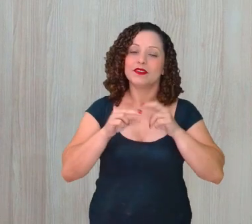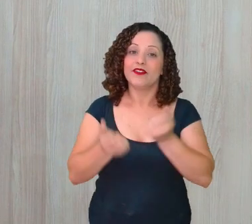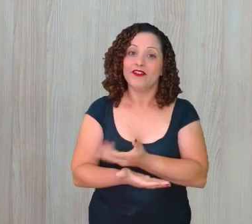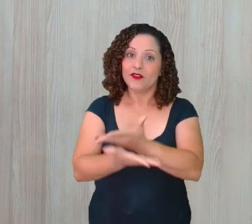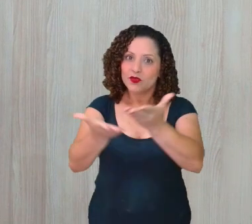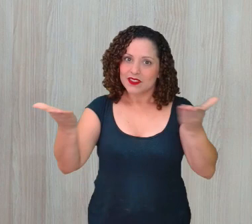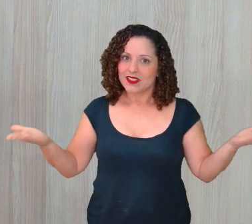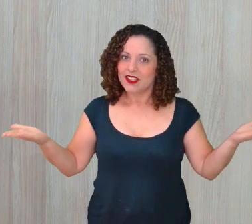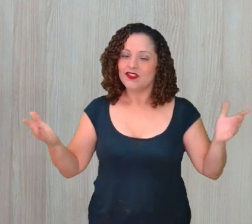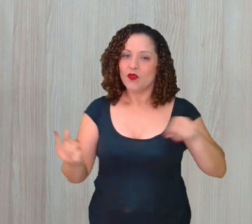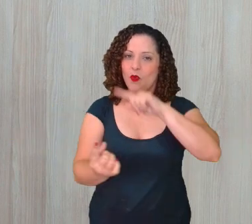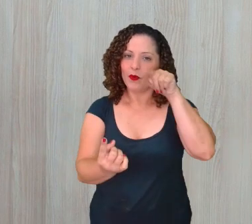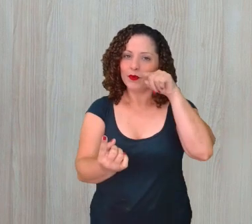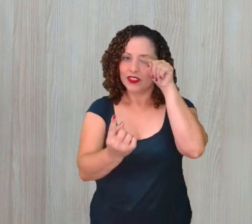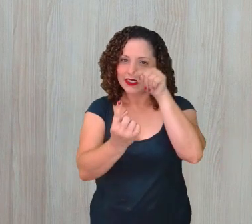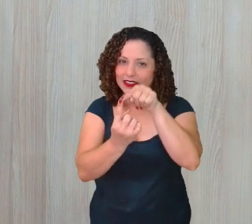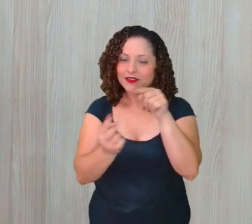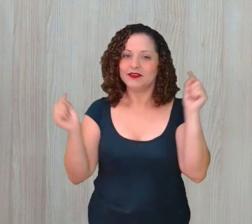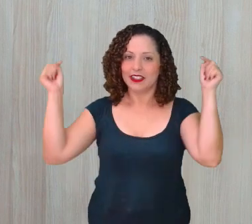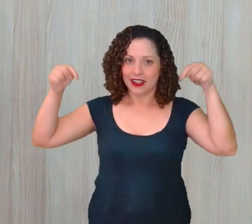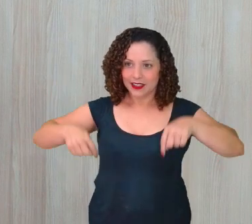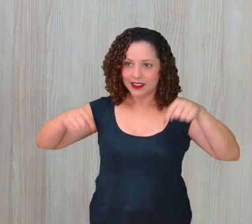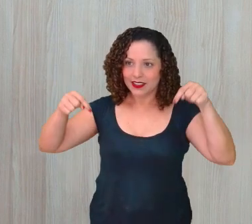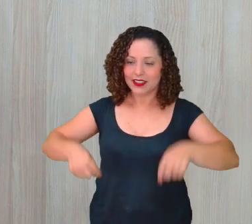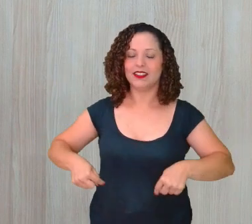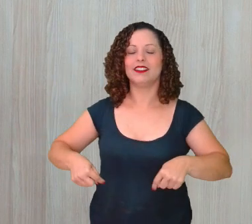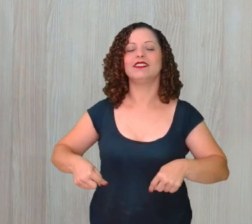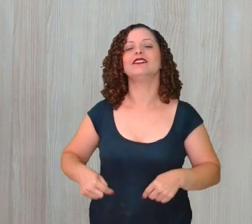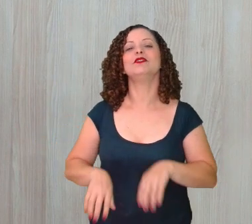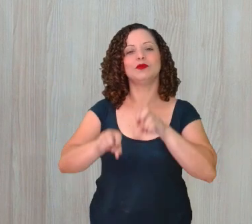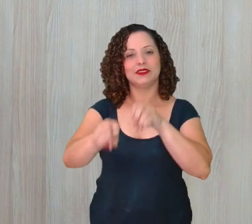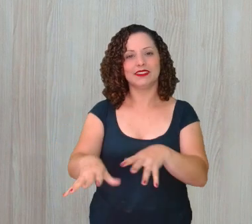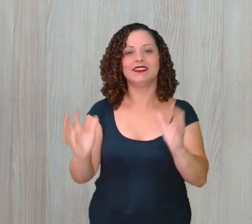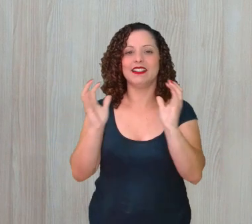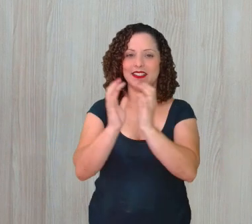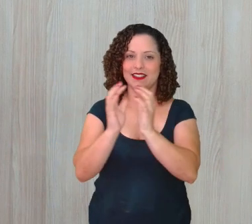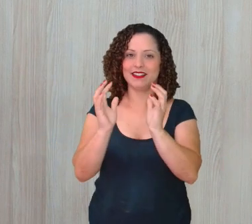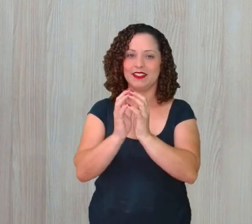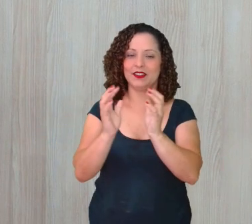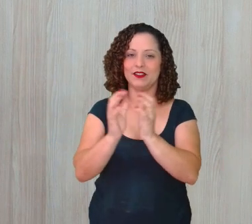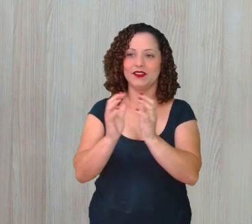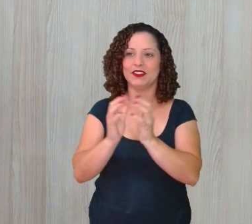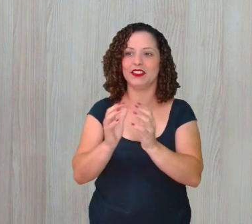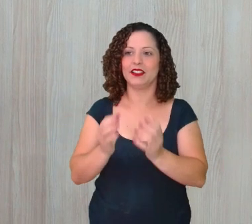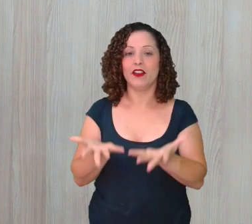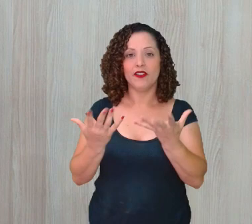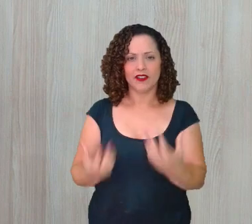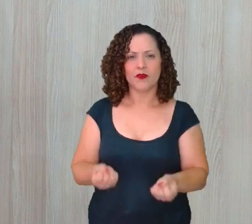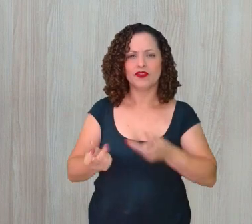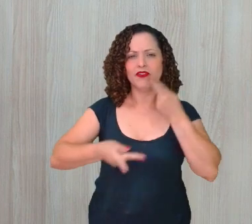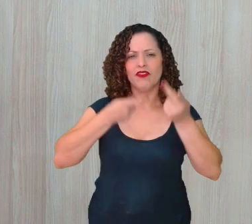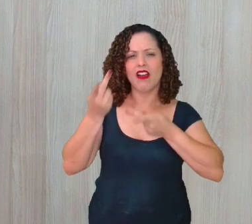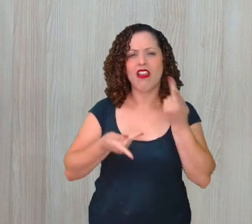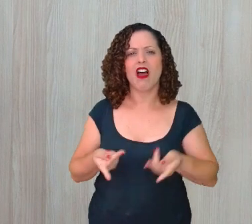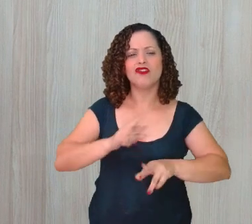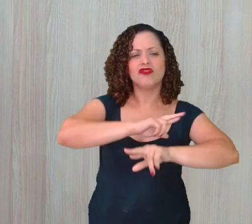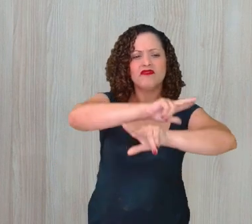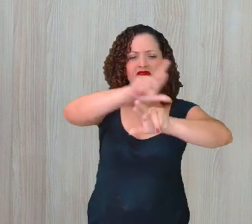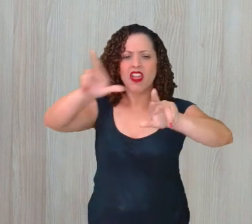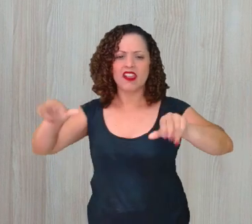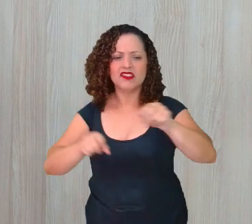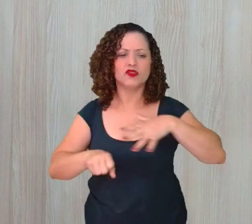são a razão de nós existirmos. Olha só. Agora vamos lá falar sobre as diferenças dos espaços, professor?